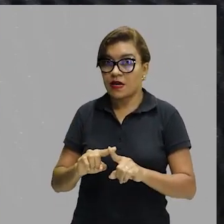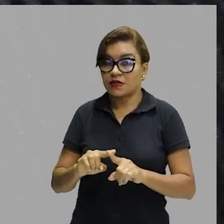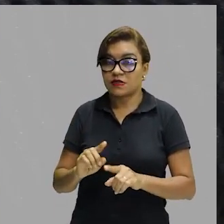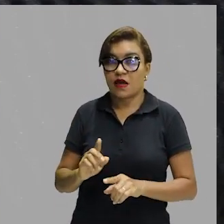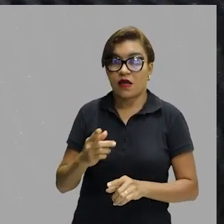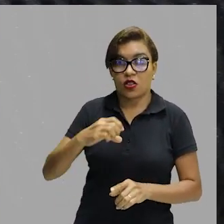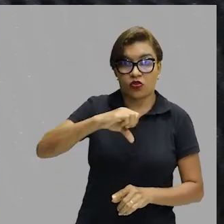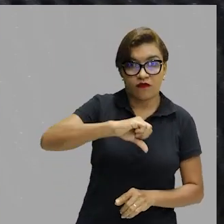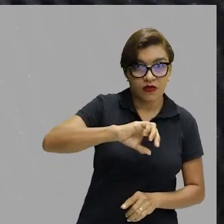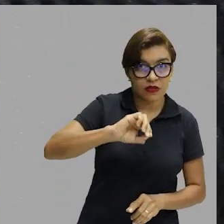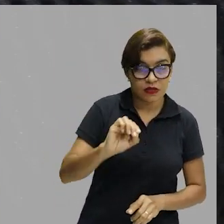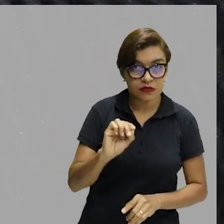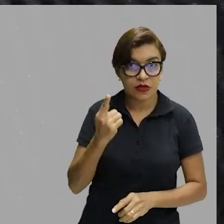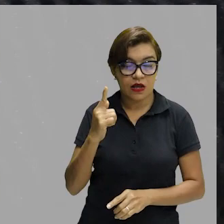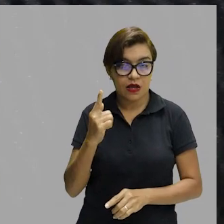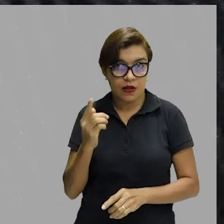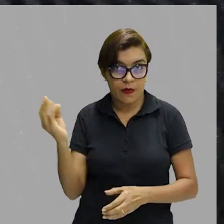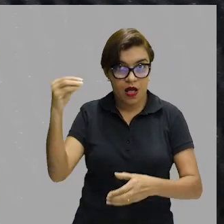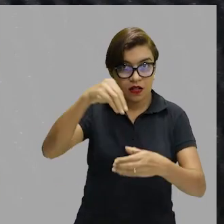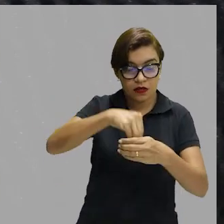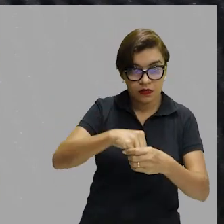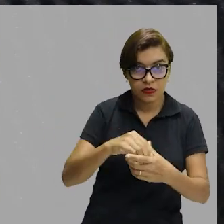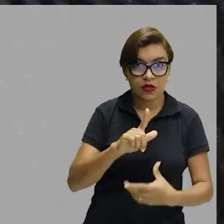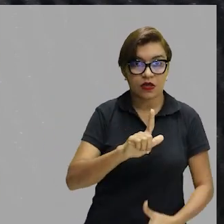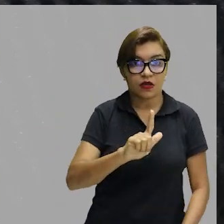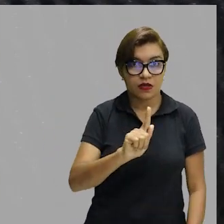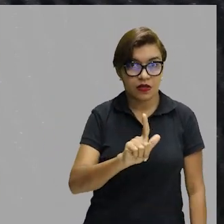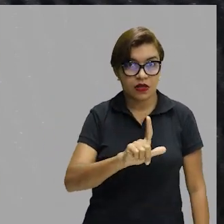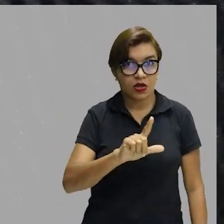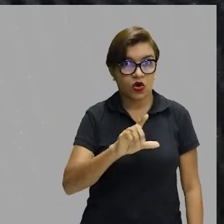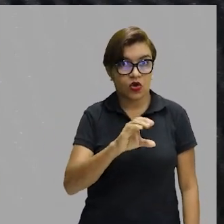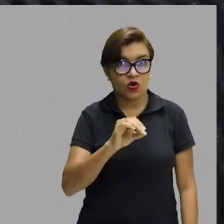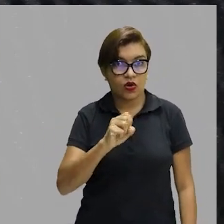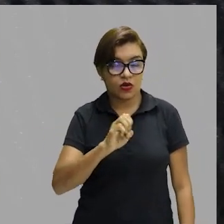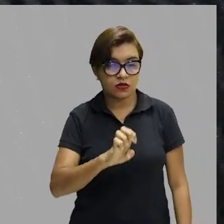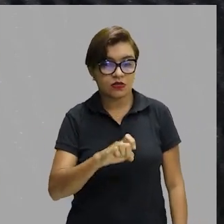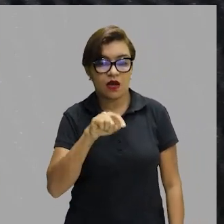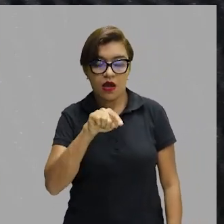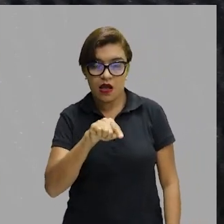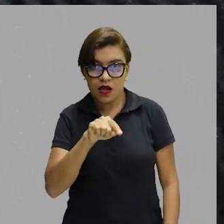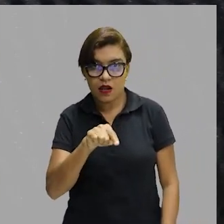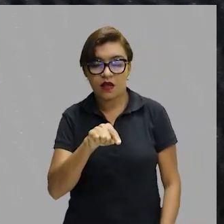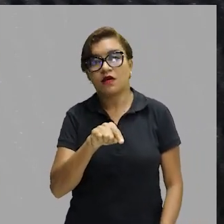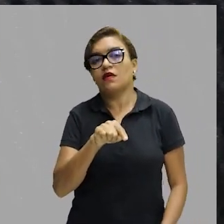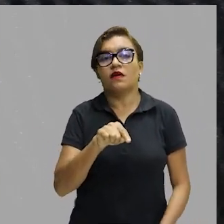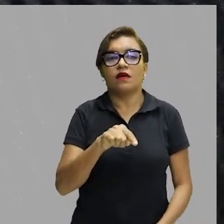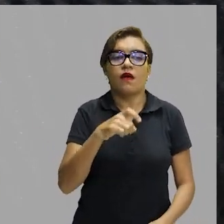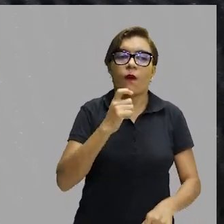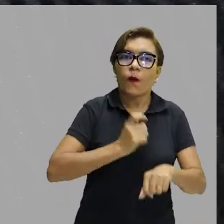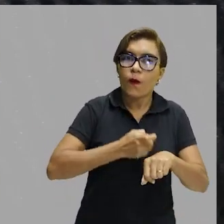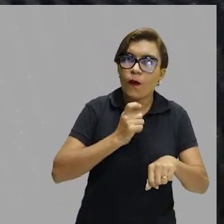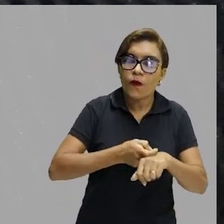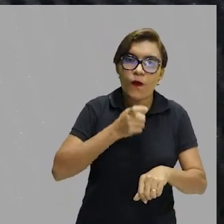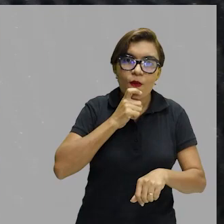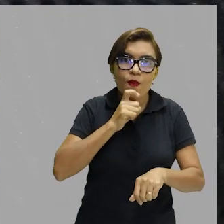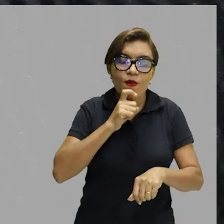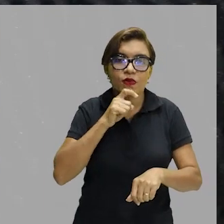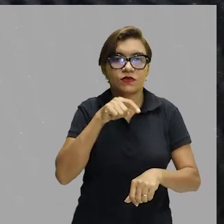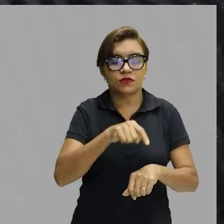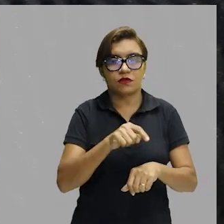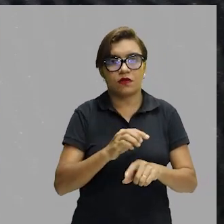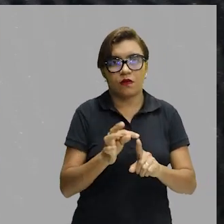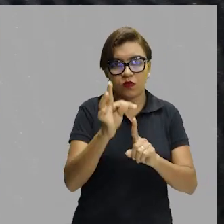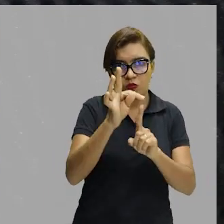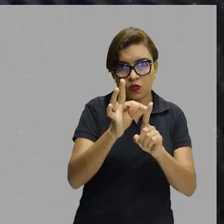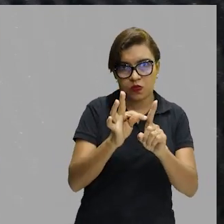400 gramas de água, então essa combinação, essa solução, vai entrar em congelamento a